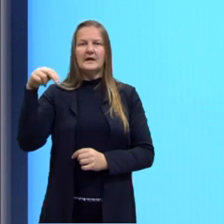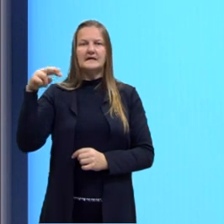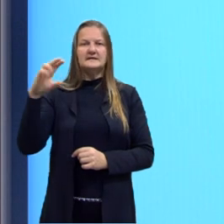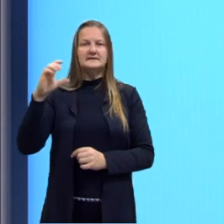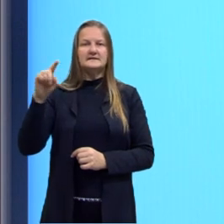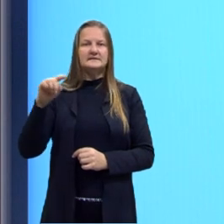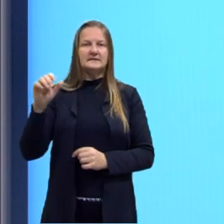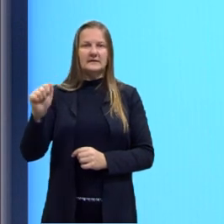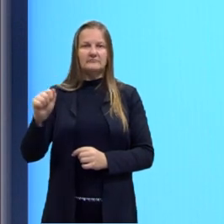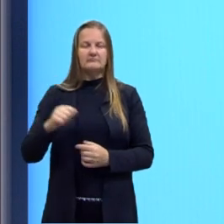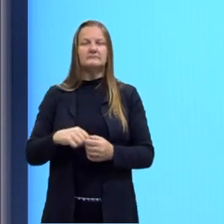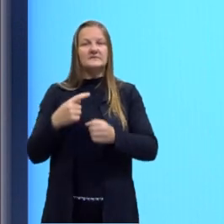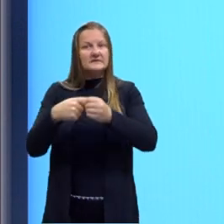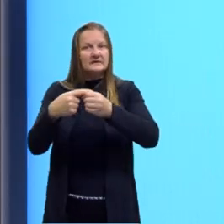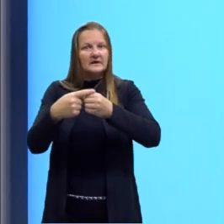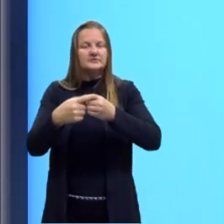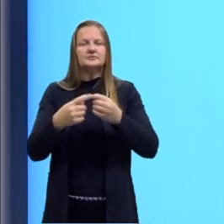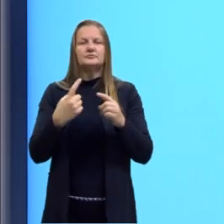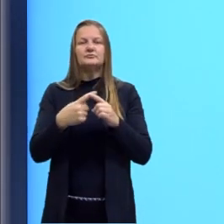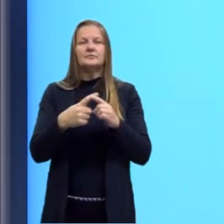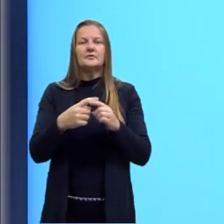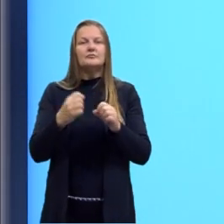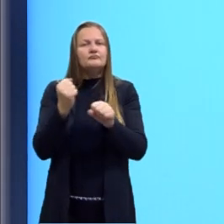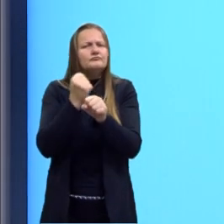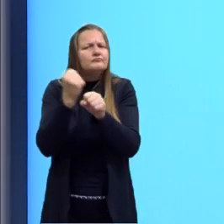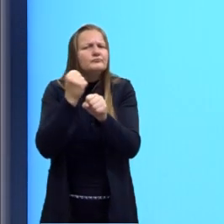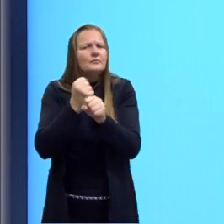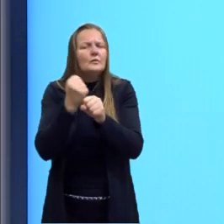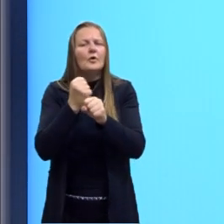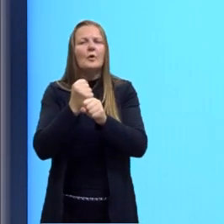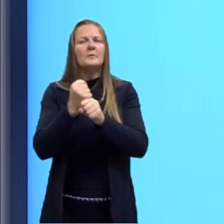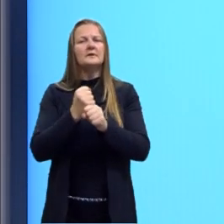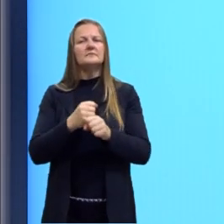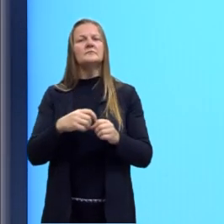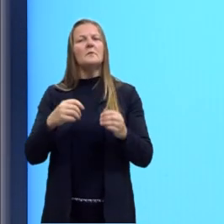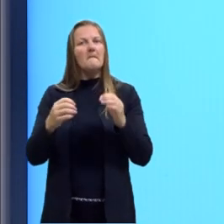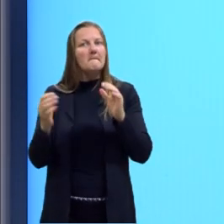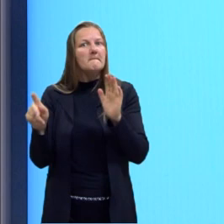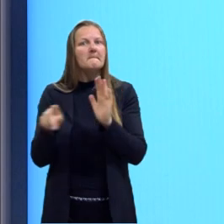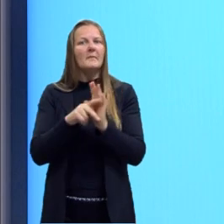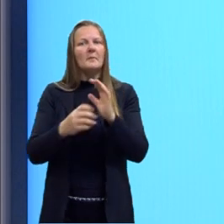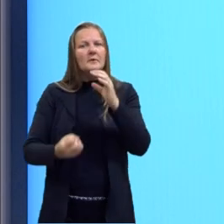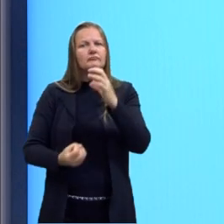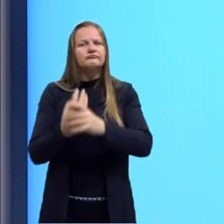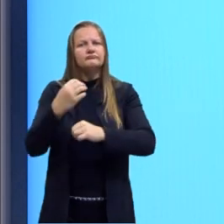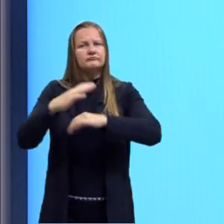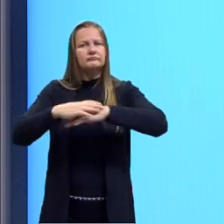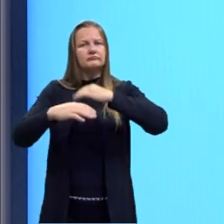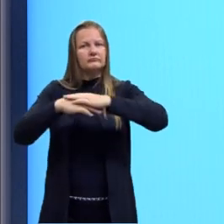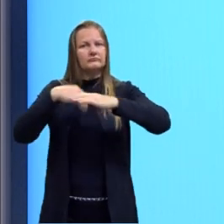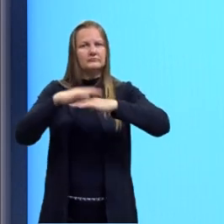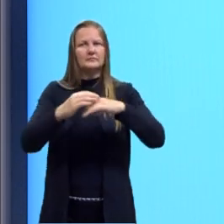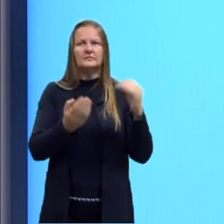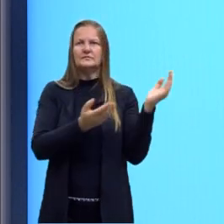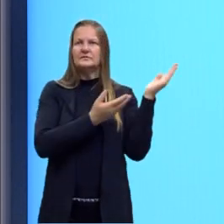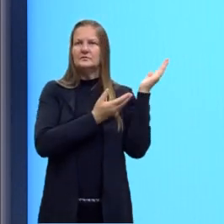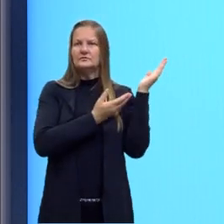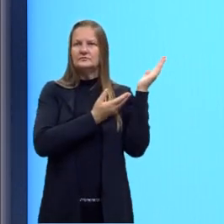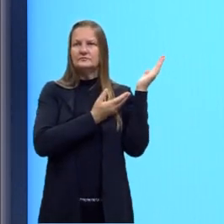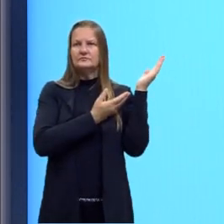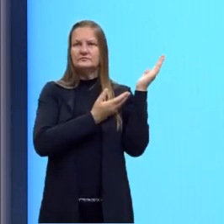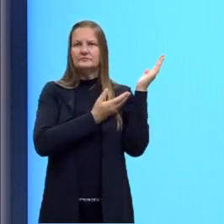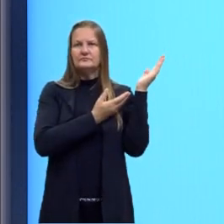Capela e ela é uma obra que foi toda construída pelo Bruno elesq né e a gente consegue observar essa